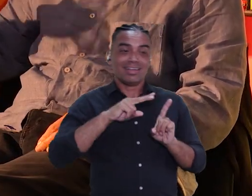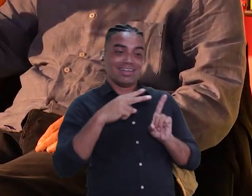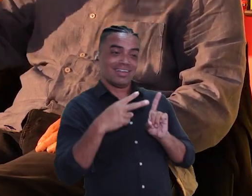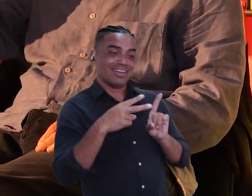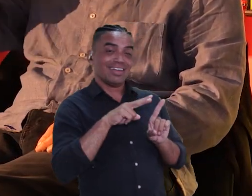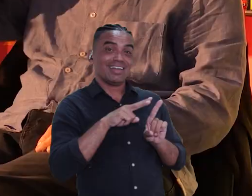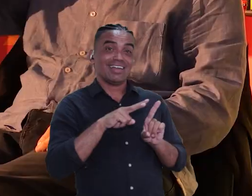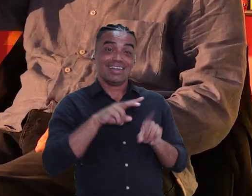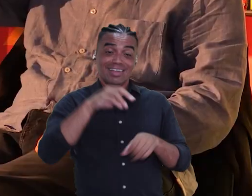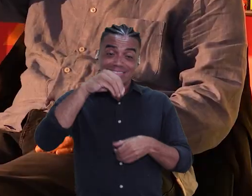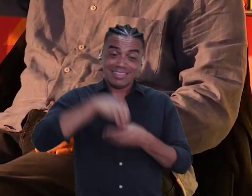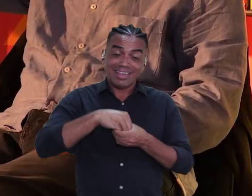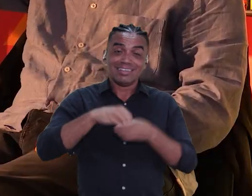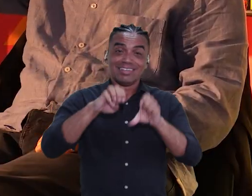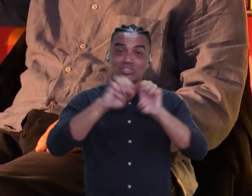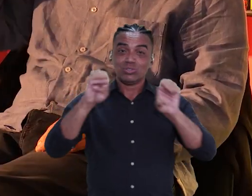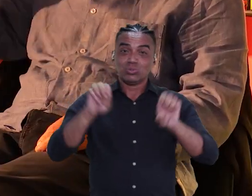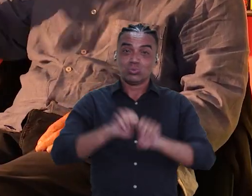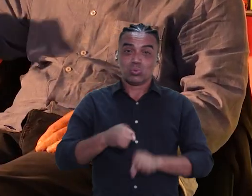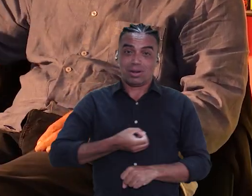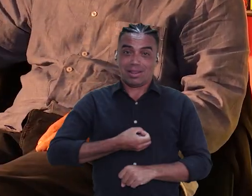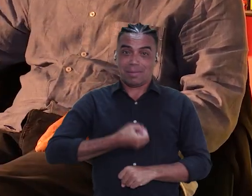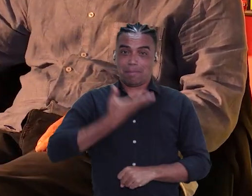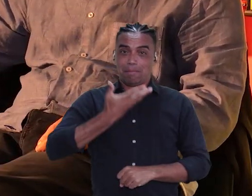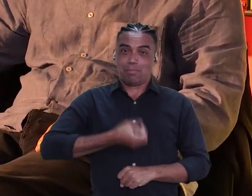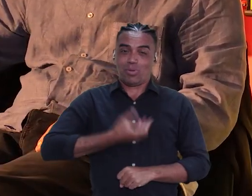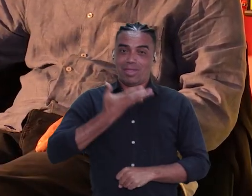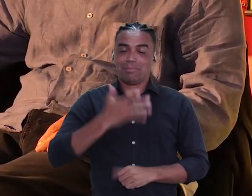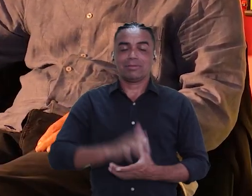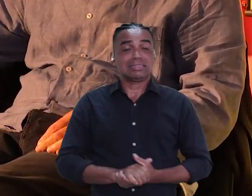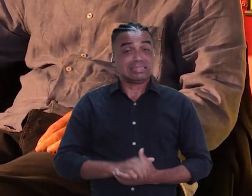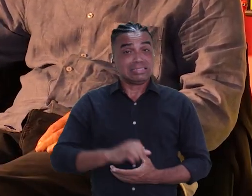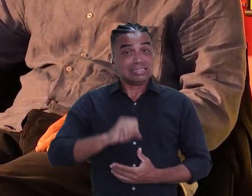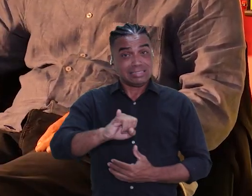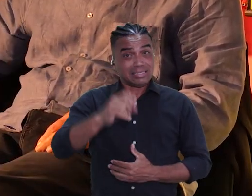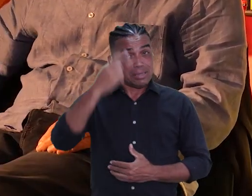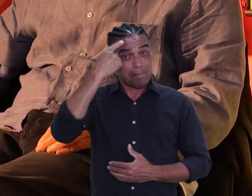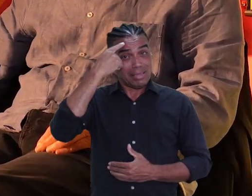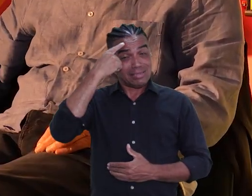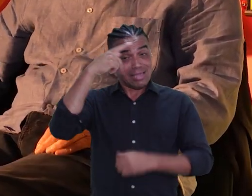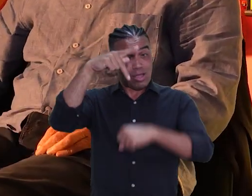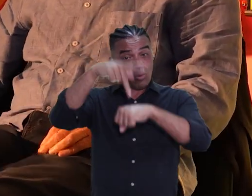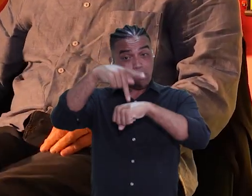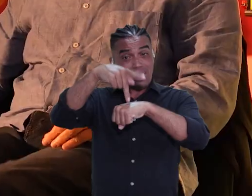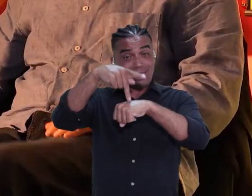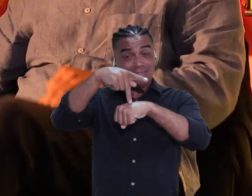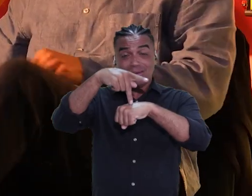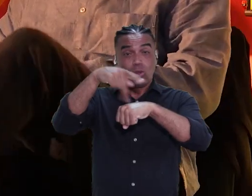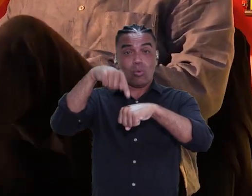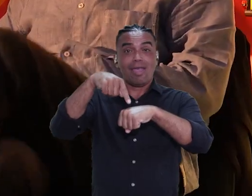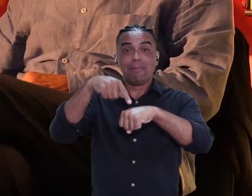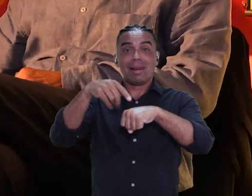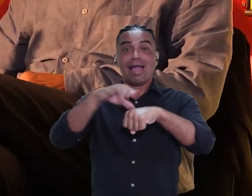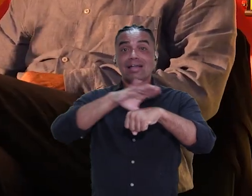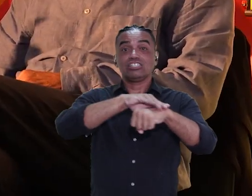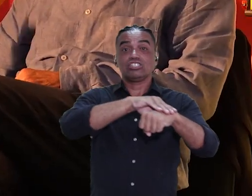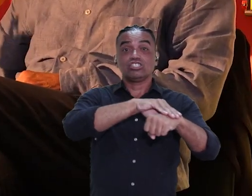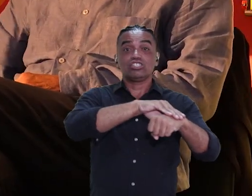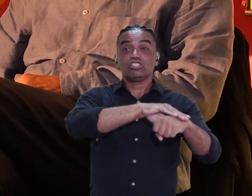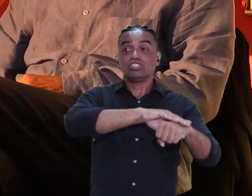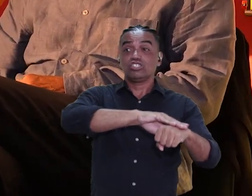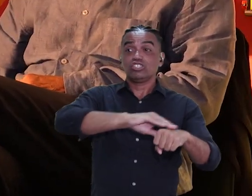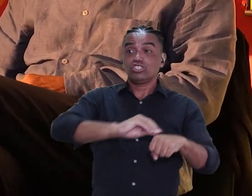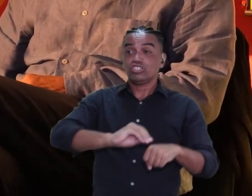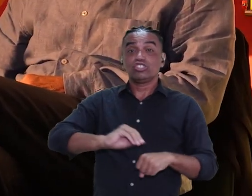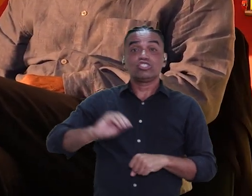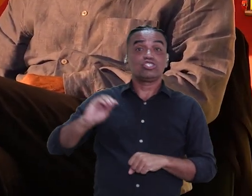leitura do poema, né? Se você pensar que a pedra não é o obstáculo a ser removido,